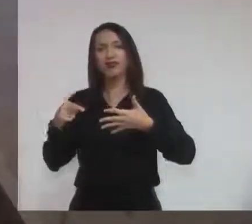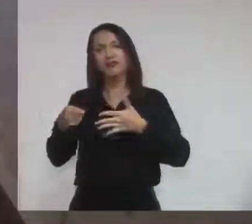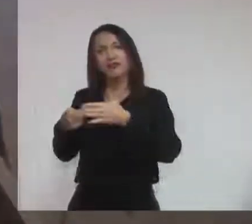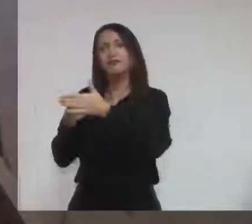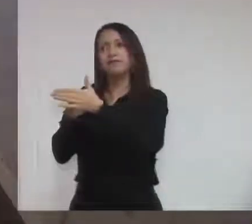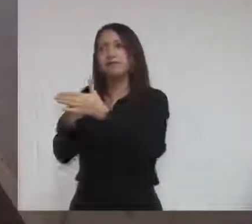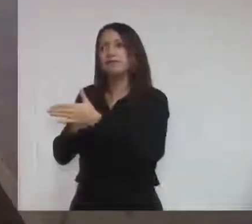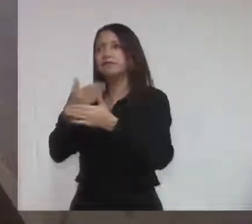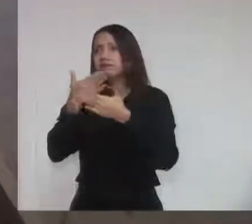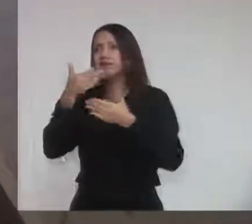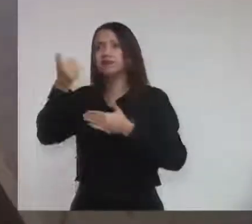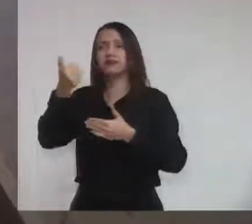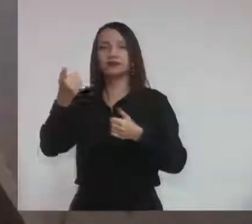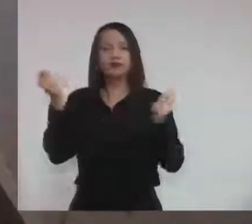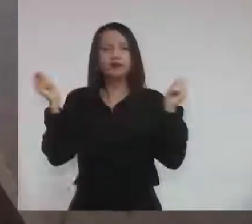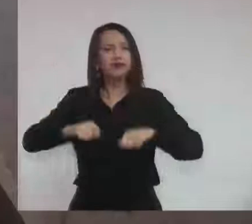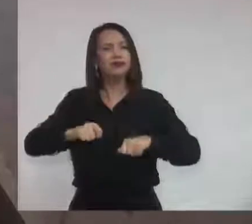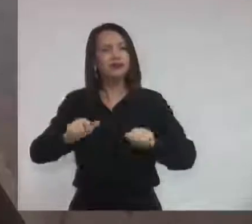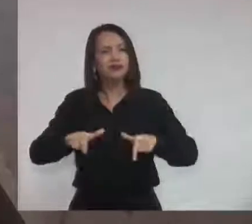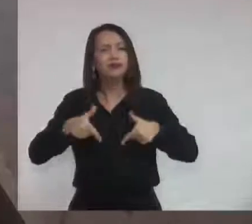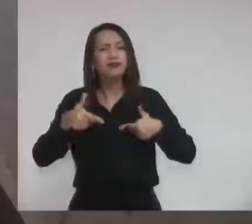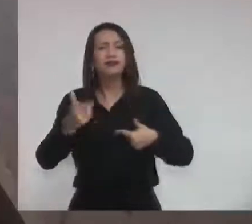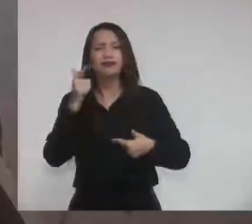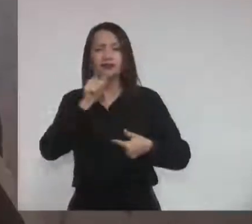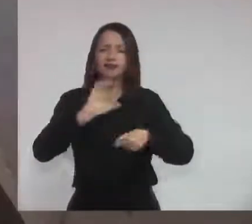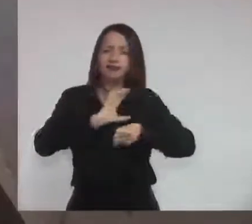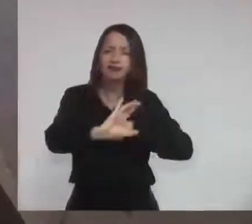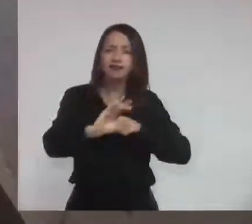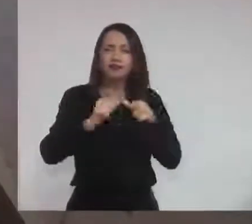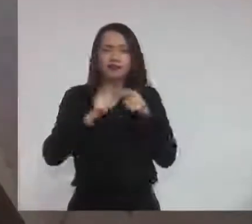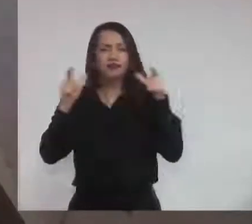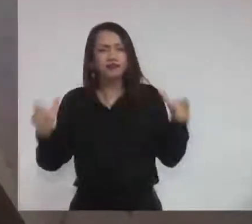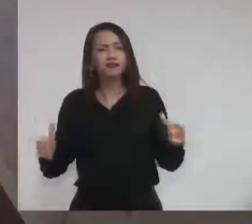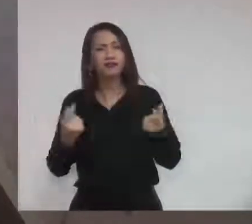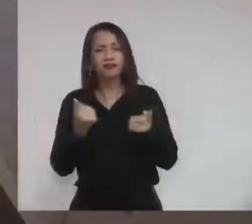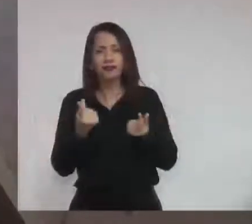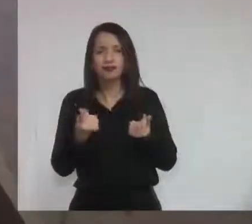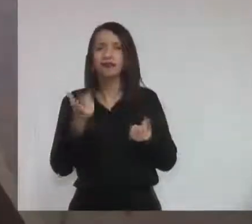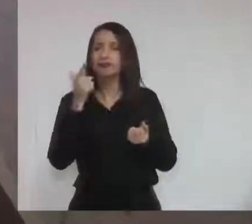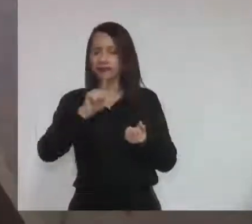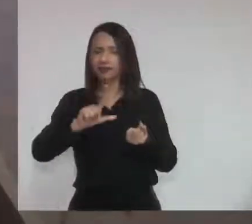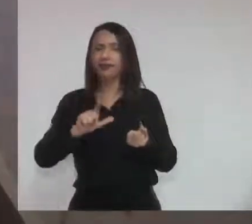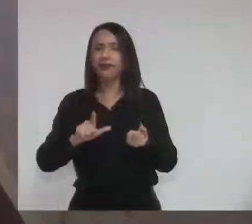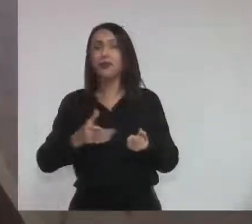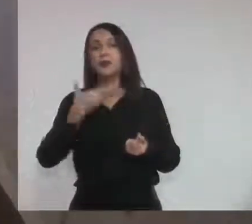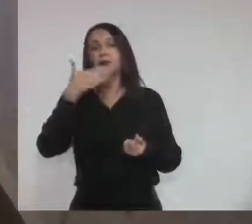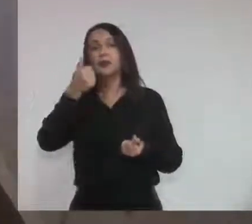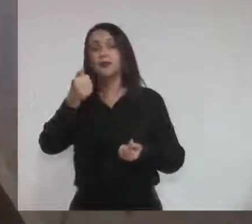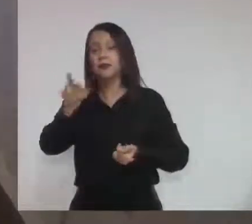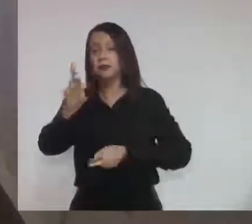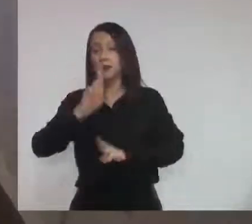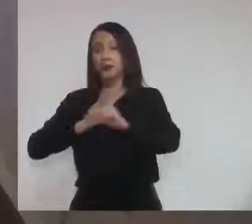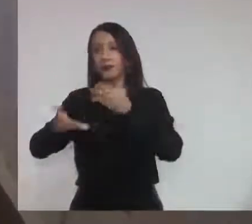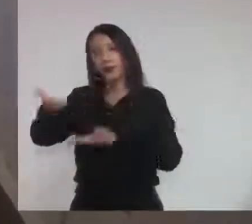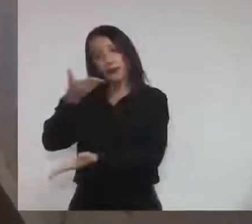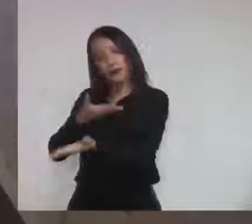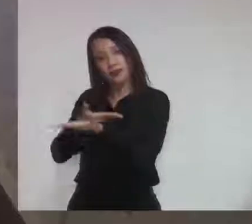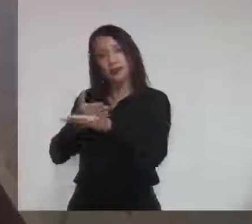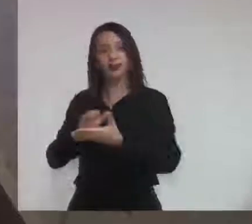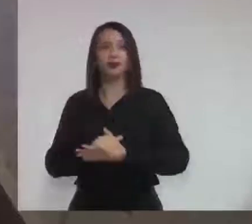para que se melhore, porque melhorando, consegue-se investir mais, ampliar o investimento e até ter um melhor retorno. Tá?